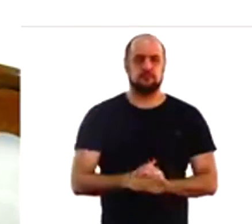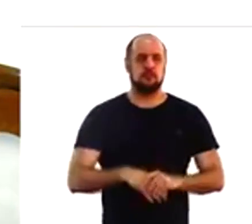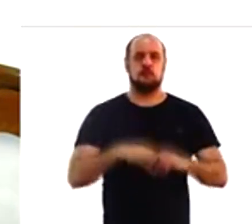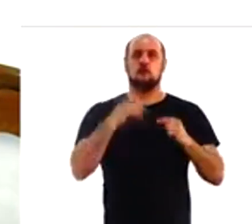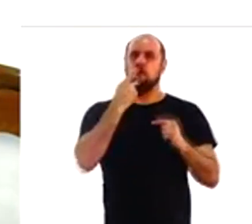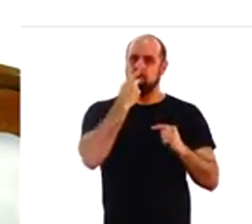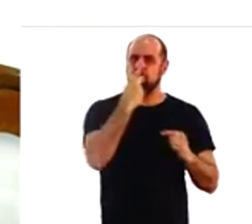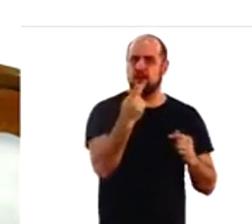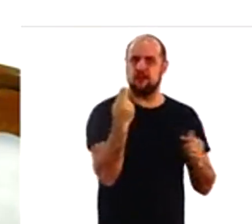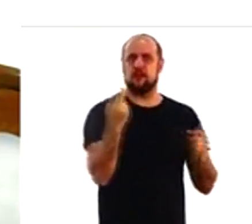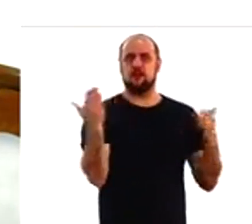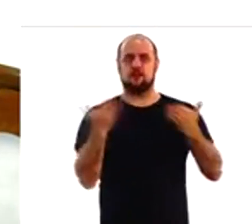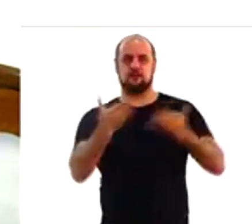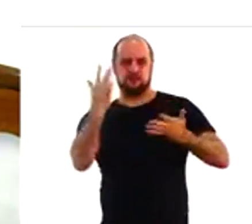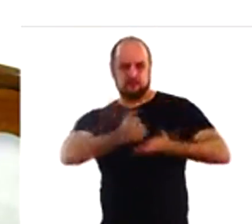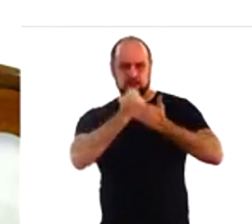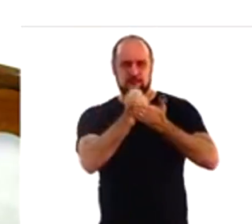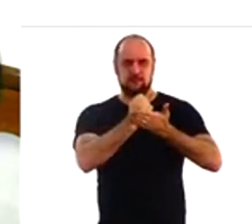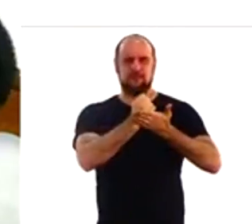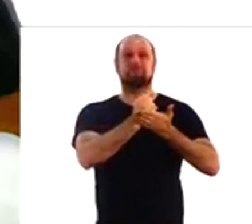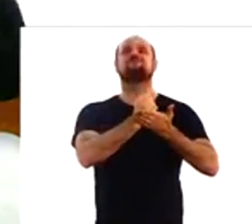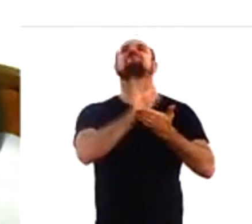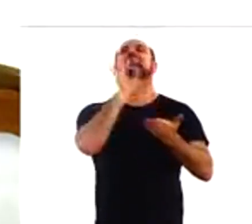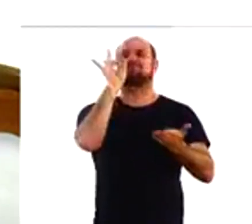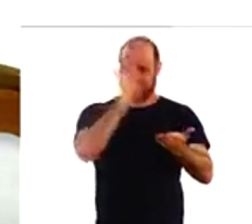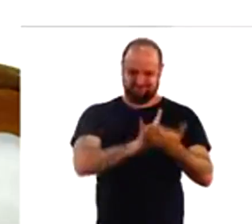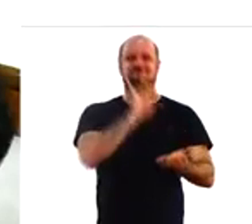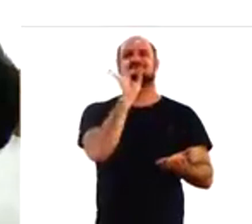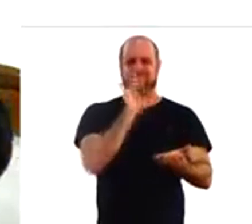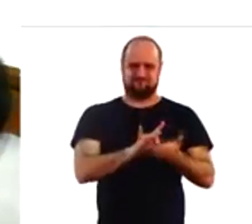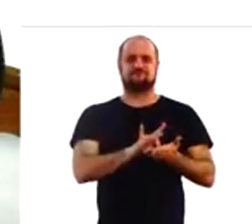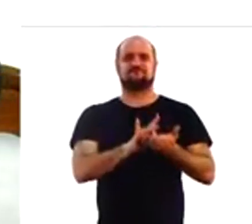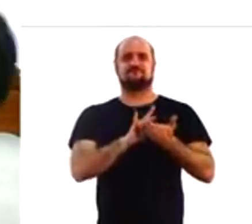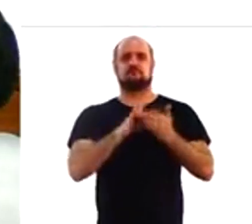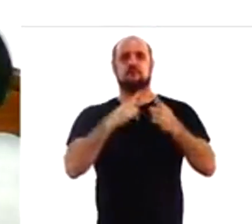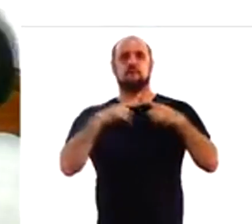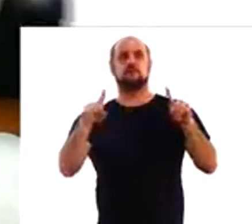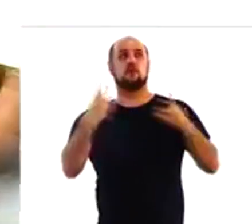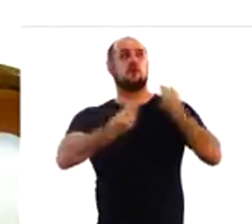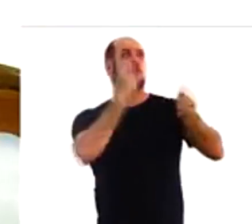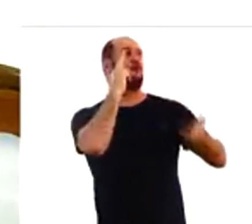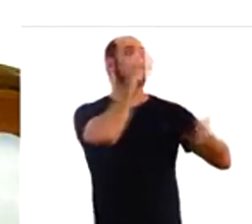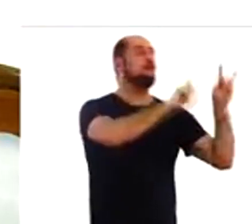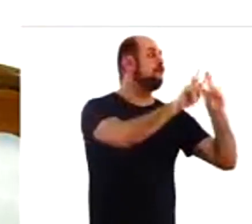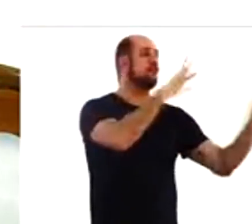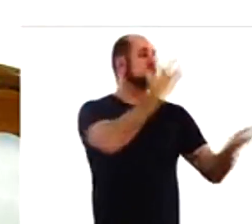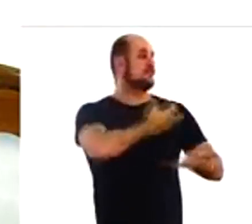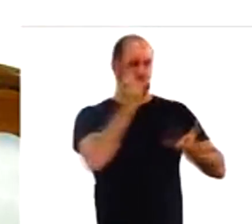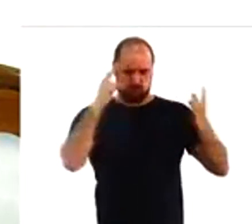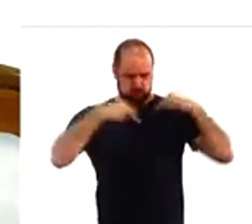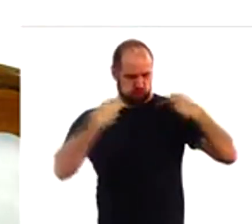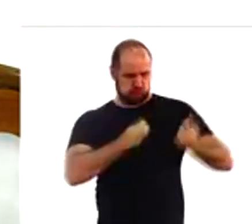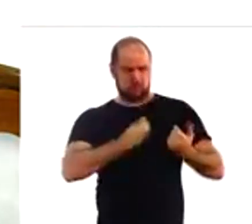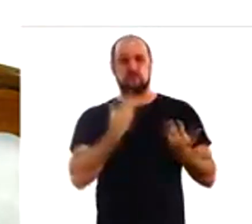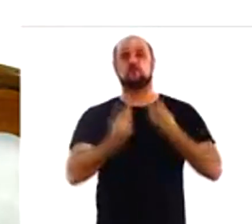lhe dizer que a salvação é alguma coisa real. Mas onde nós vemos a salvação em nós?